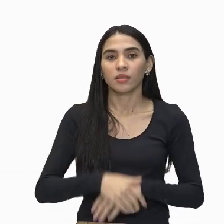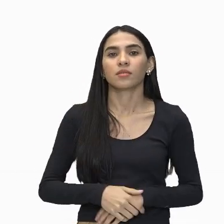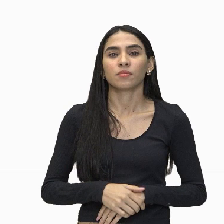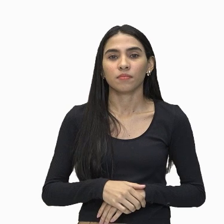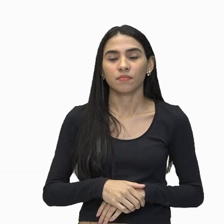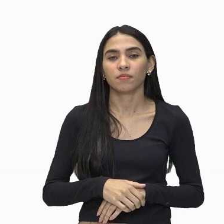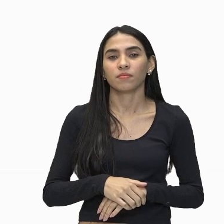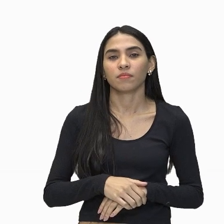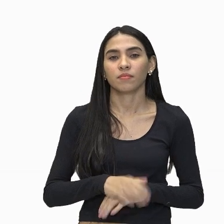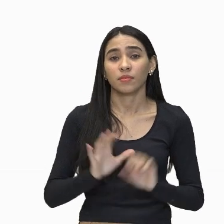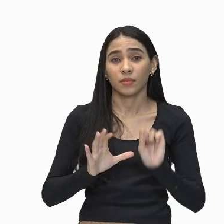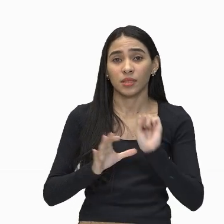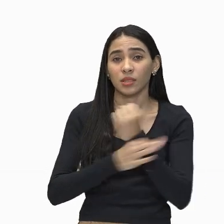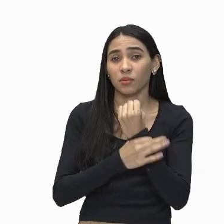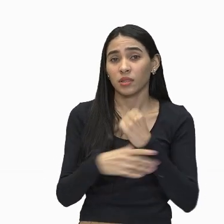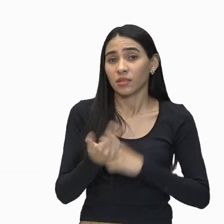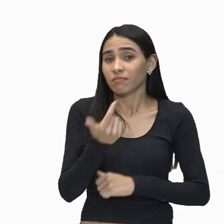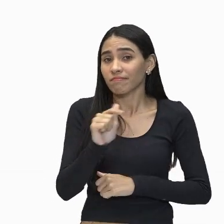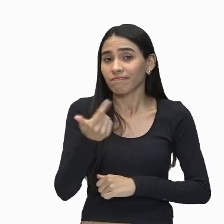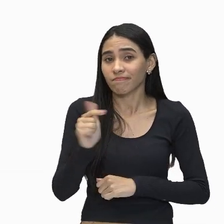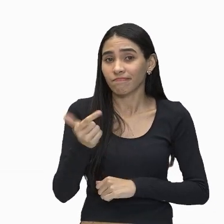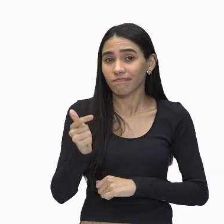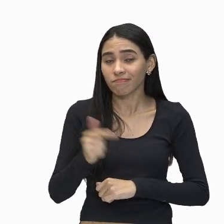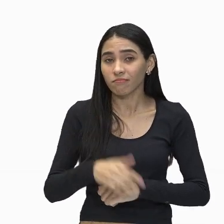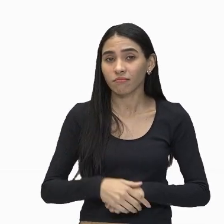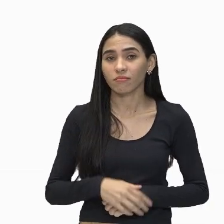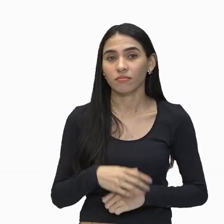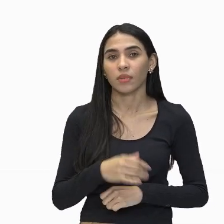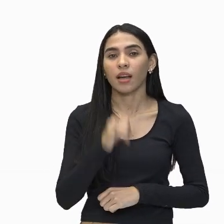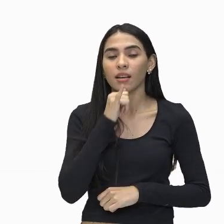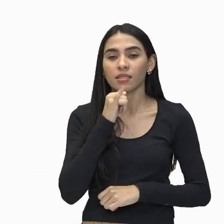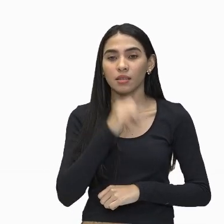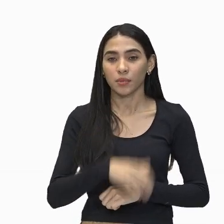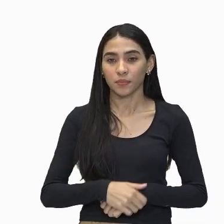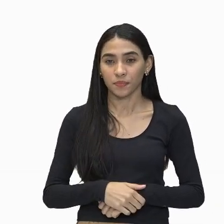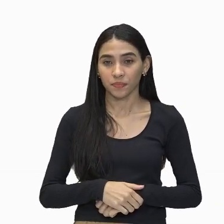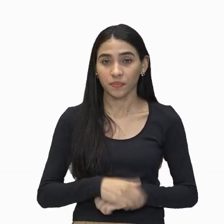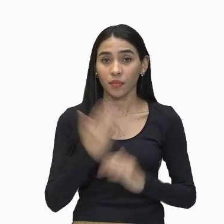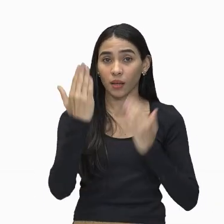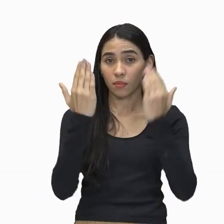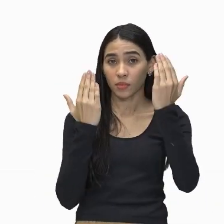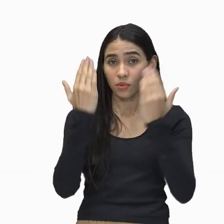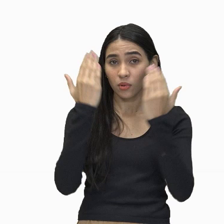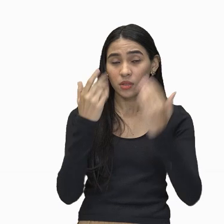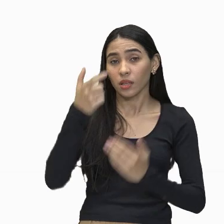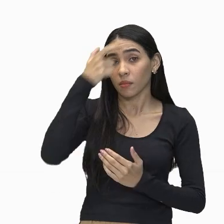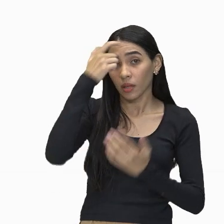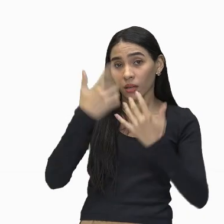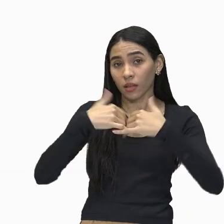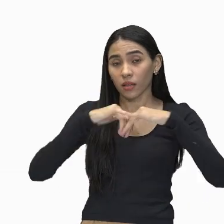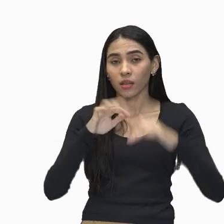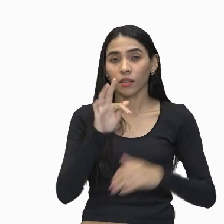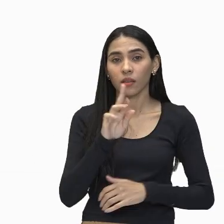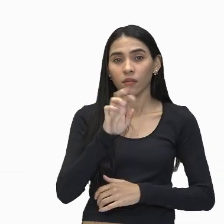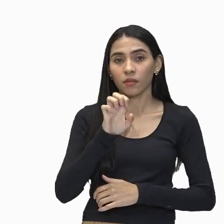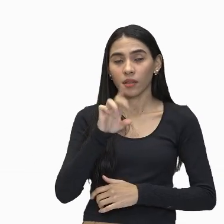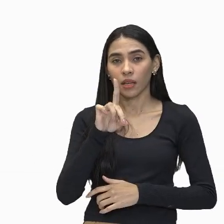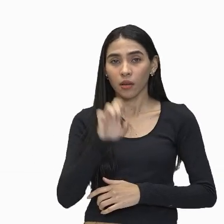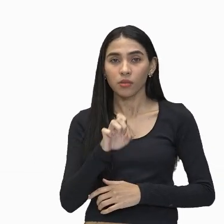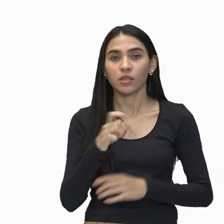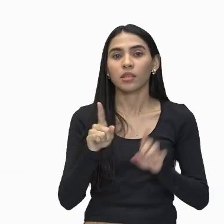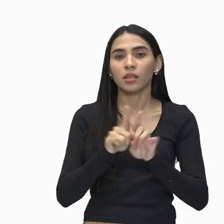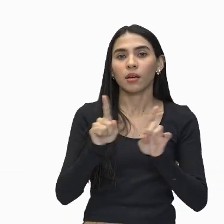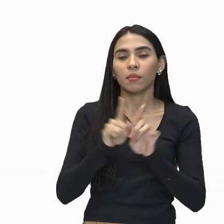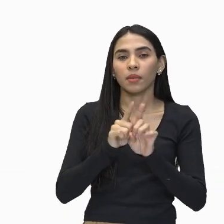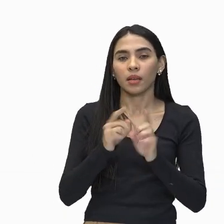de incertezas. Aí a gente tem, por exemplo, a psicologia do inconsciente de Freud, o princípio da